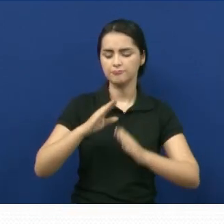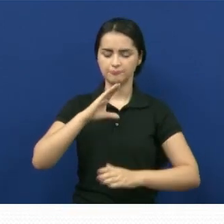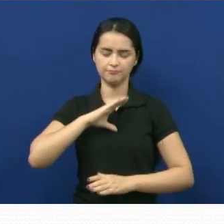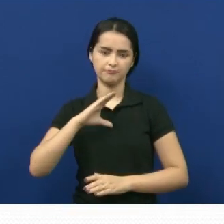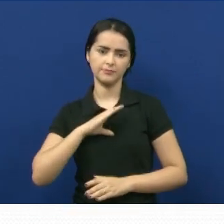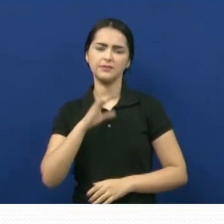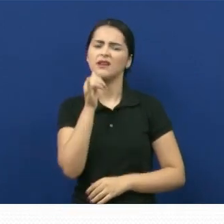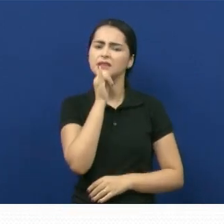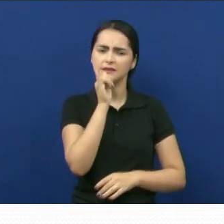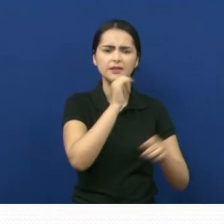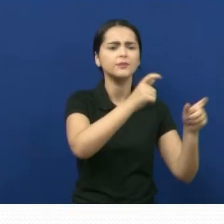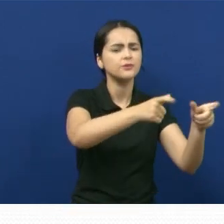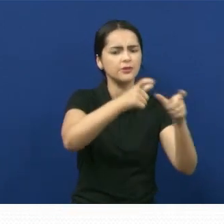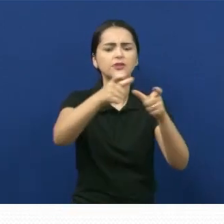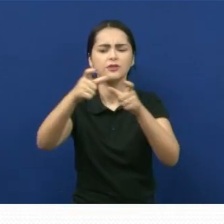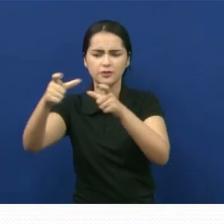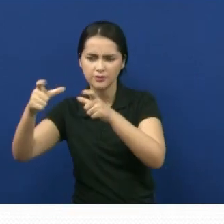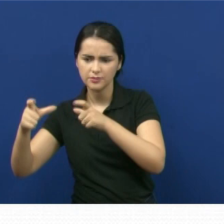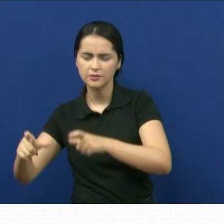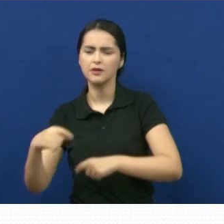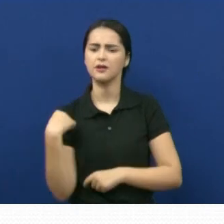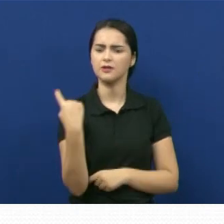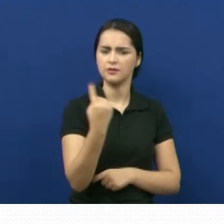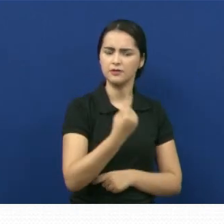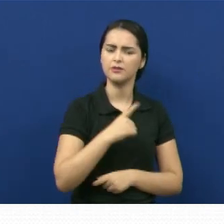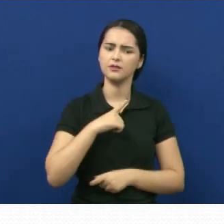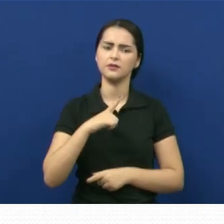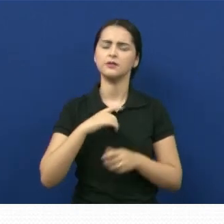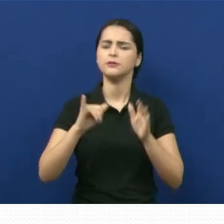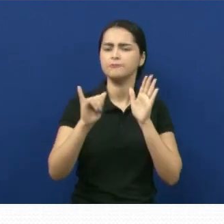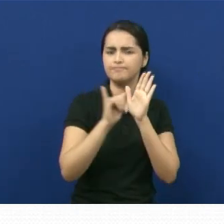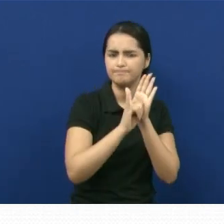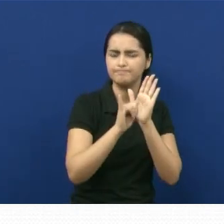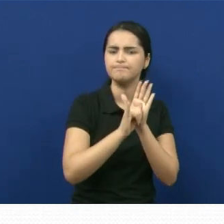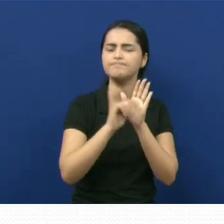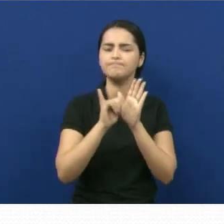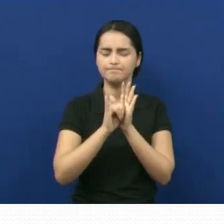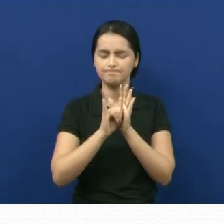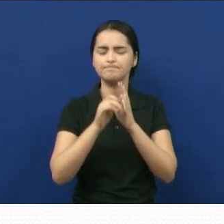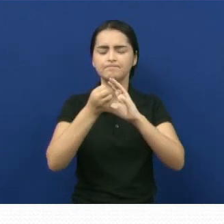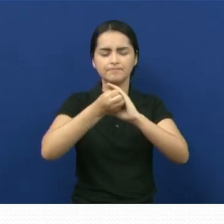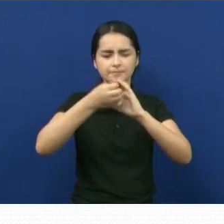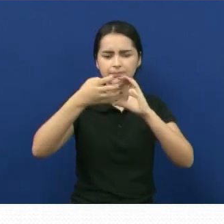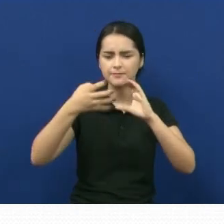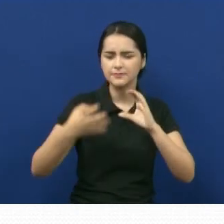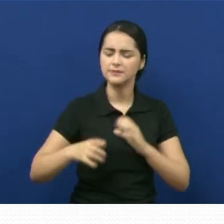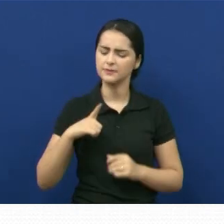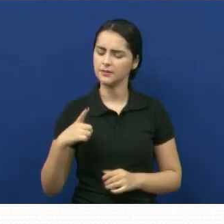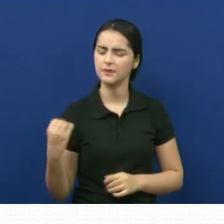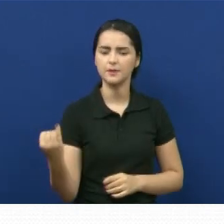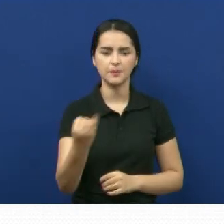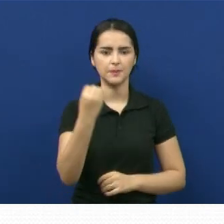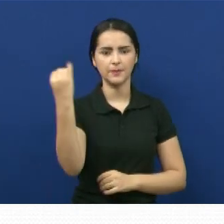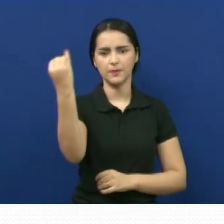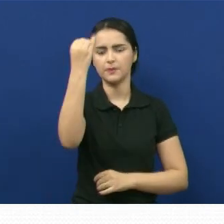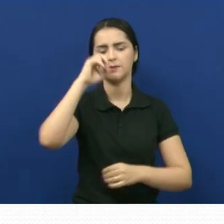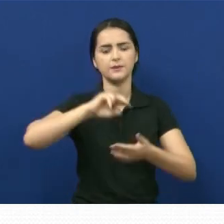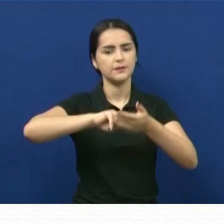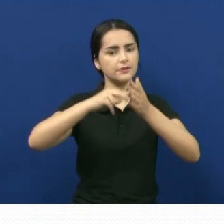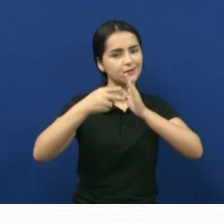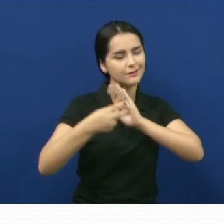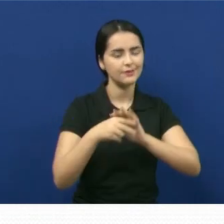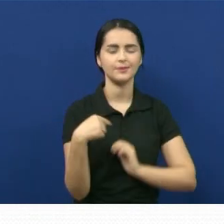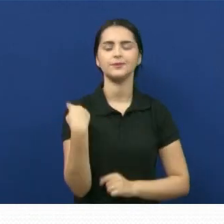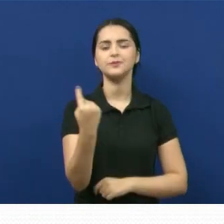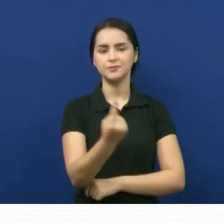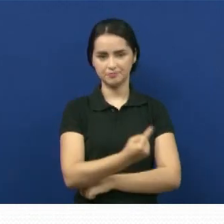de lugares com os quais criamos uma identidade, ou seja, que tem importância, tem significado